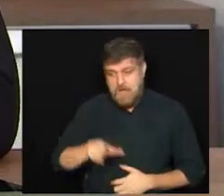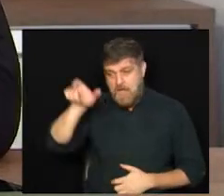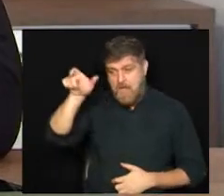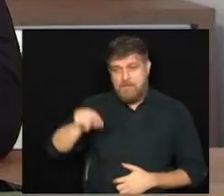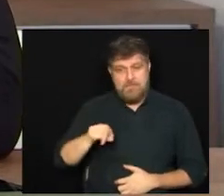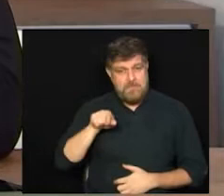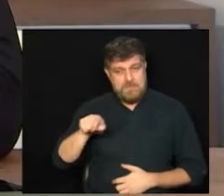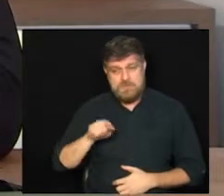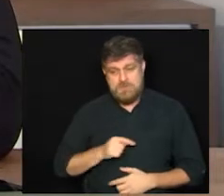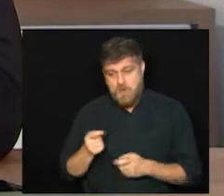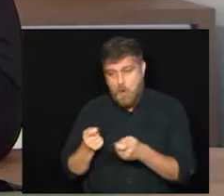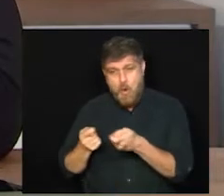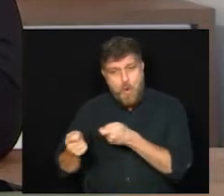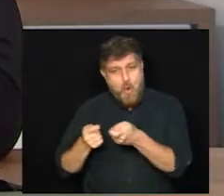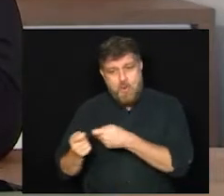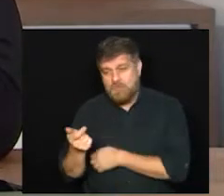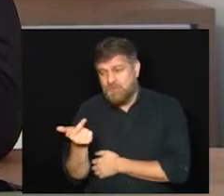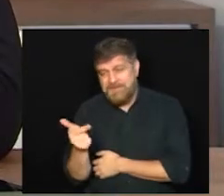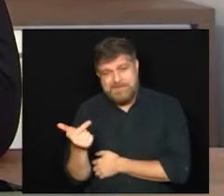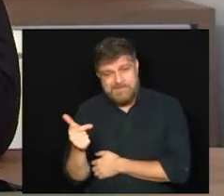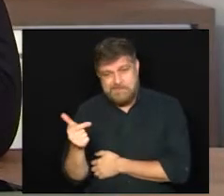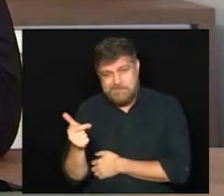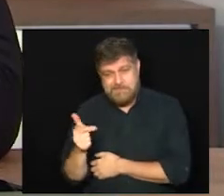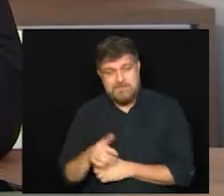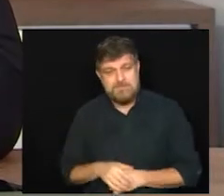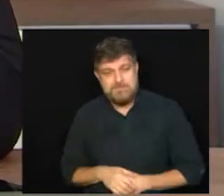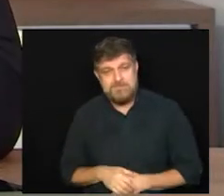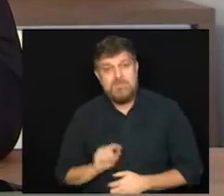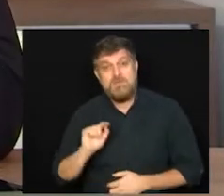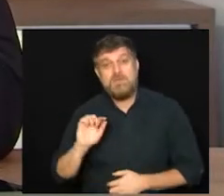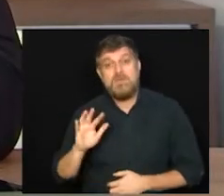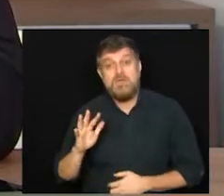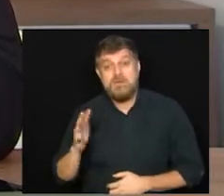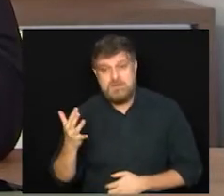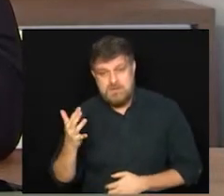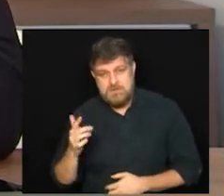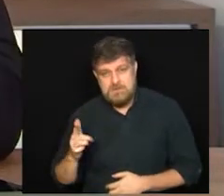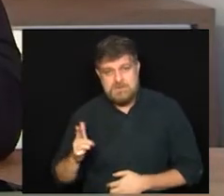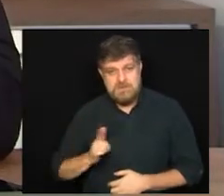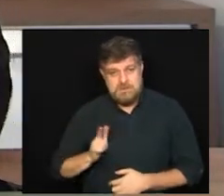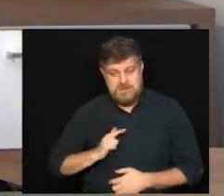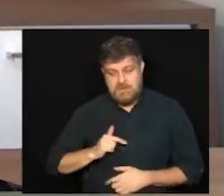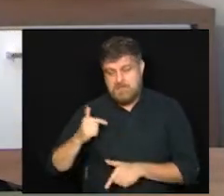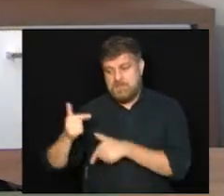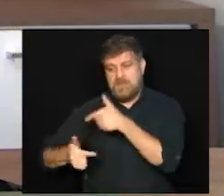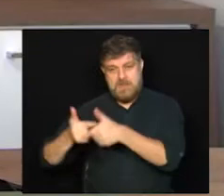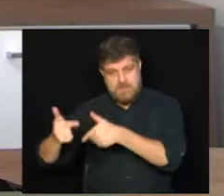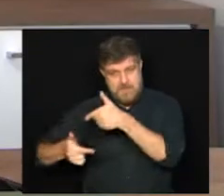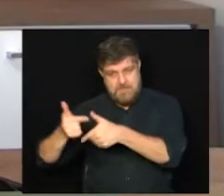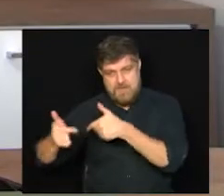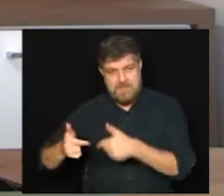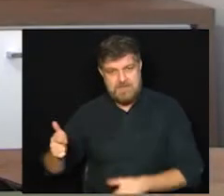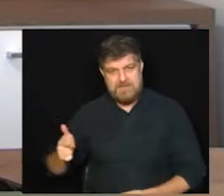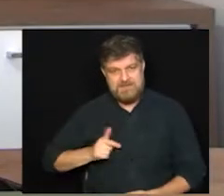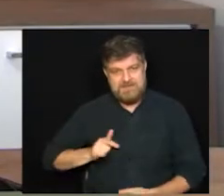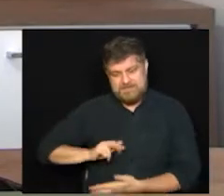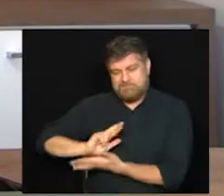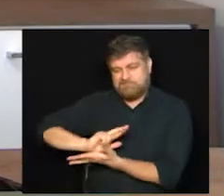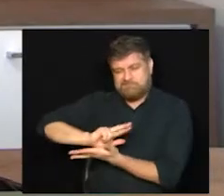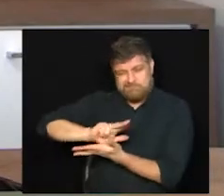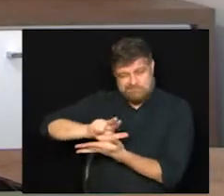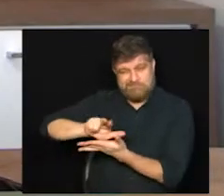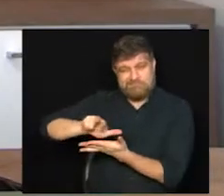faz um controle contábil, né, o que ele vai fazer? Se ele é um prestador de serviço, aí vocês vão ver que tem